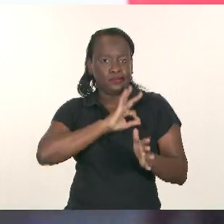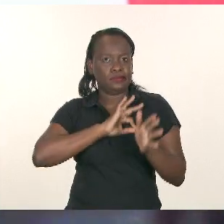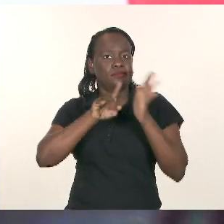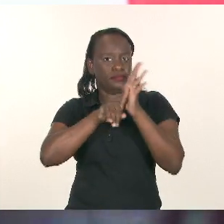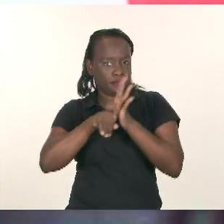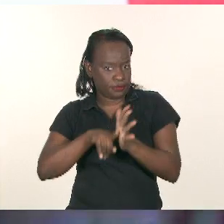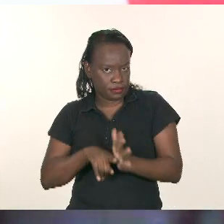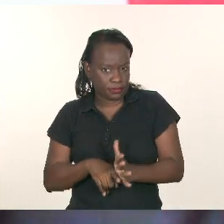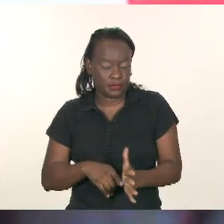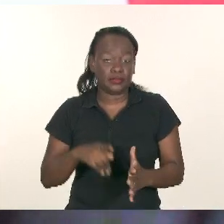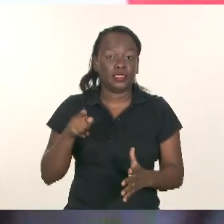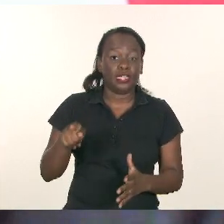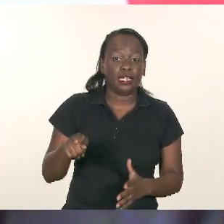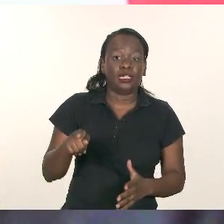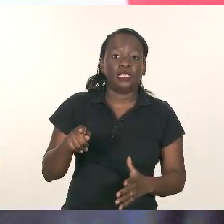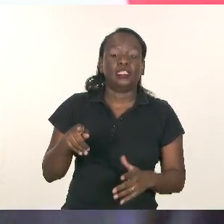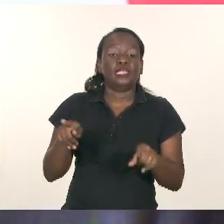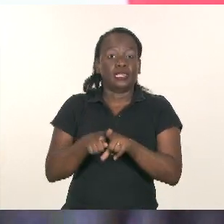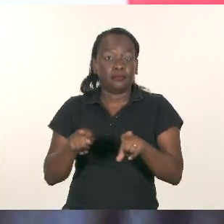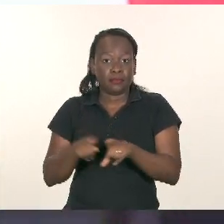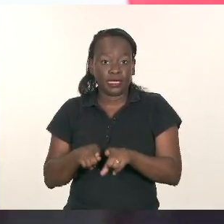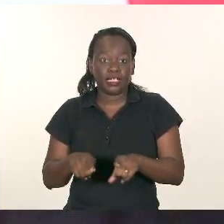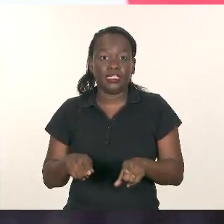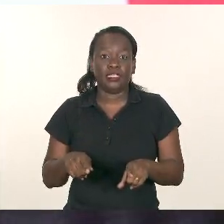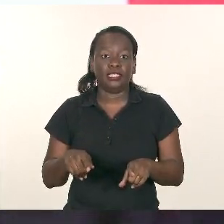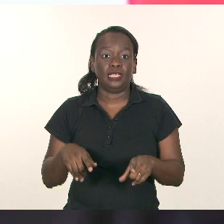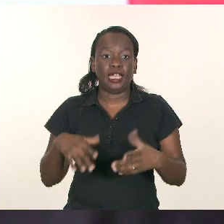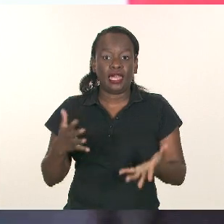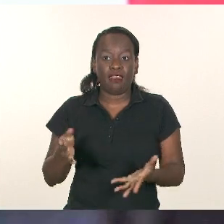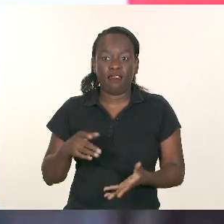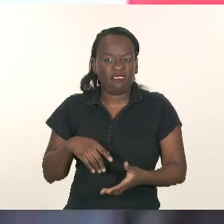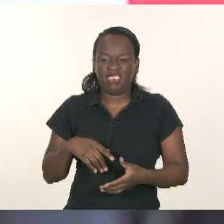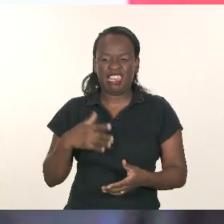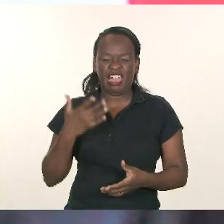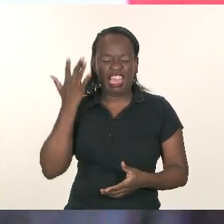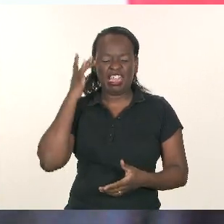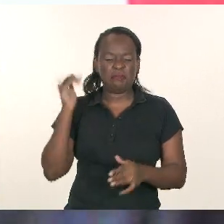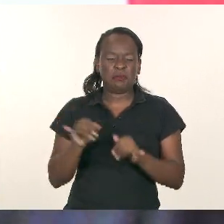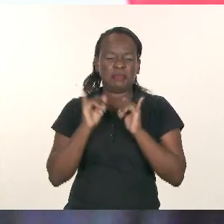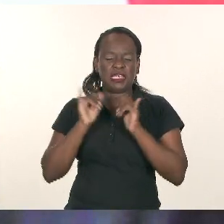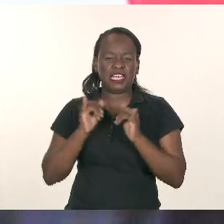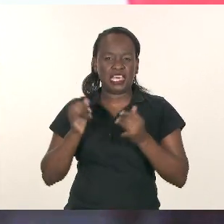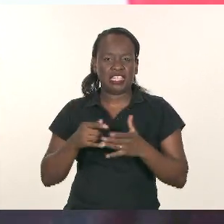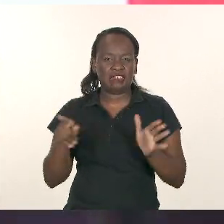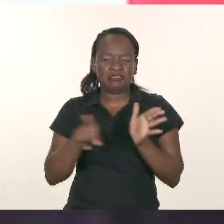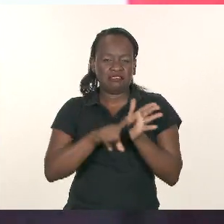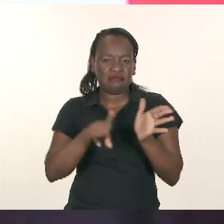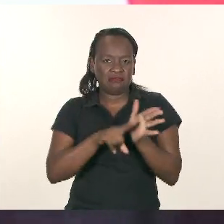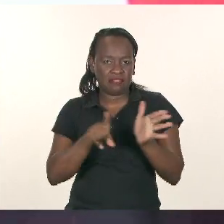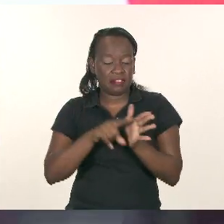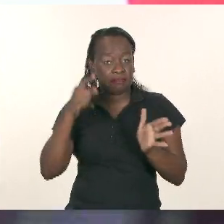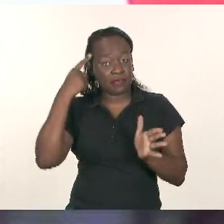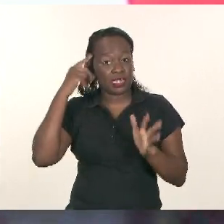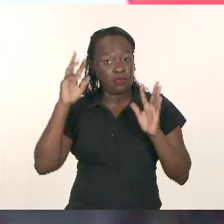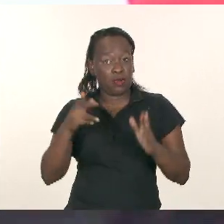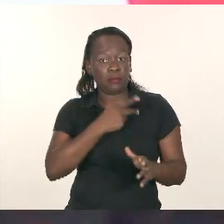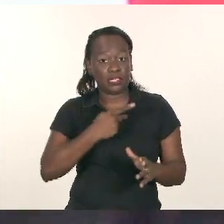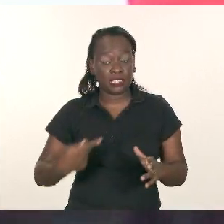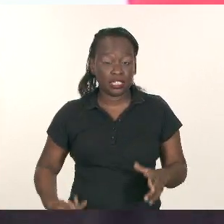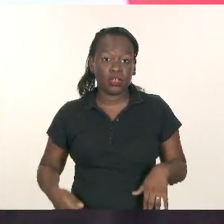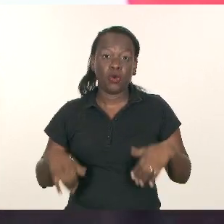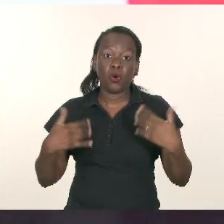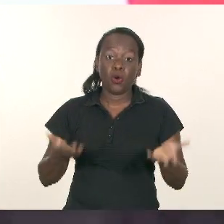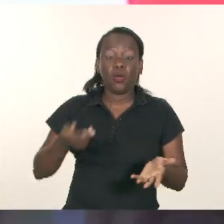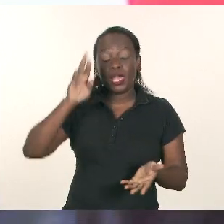investigado, se ele está também tomado pelo espírito negacionista que tomou conta da presidência da República, se ele agiu